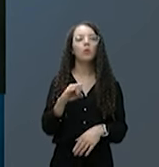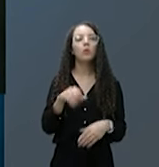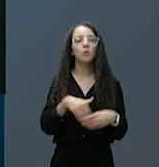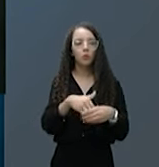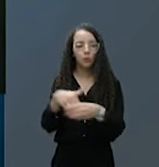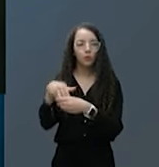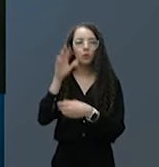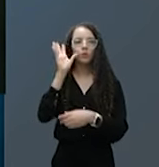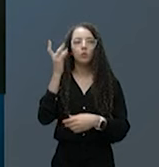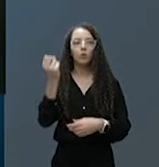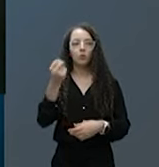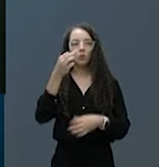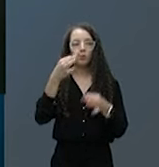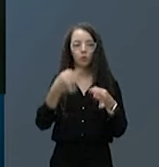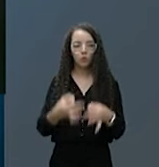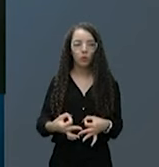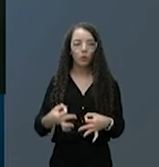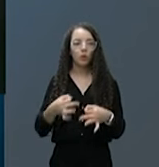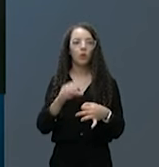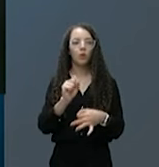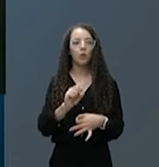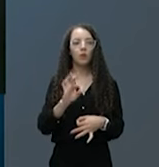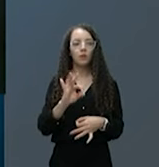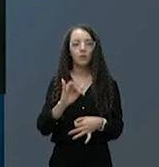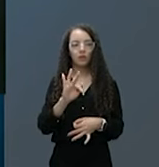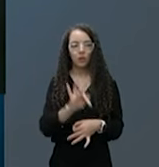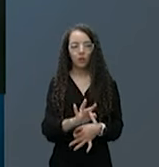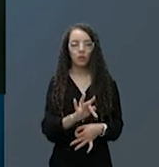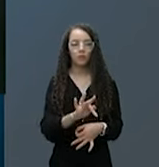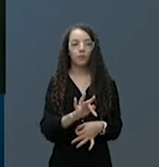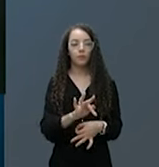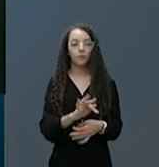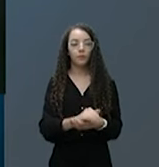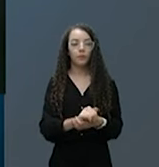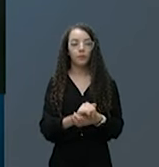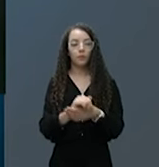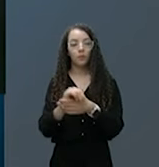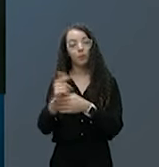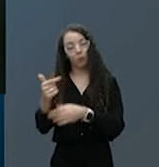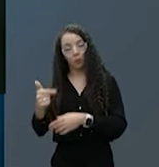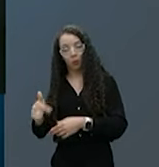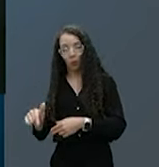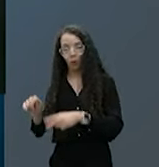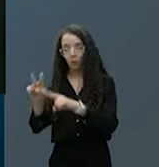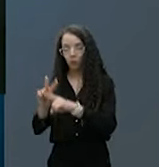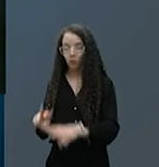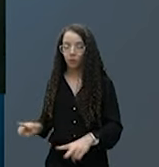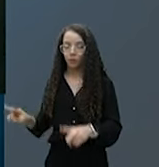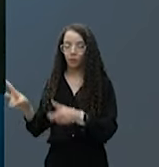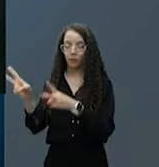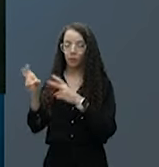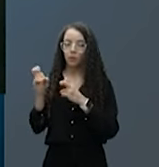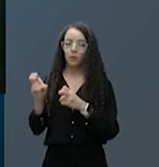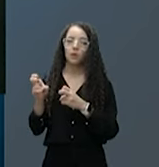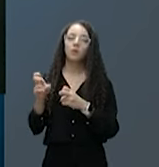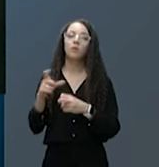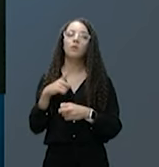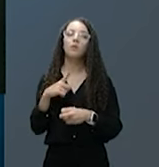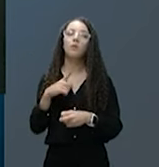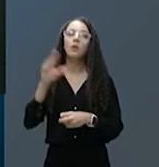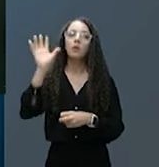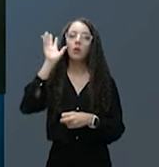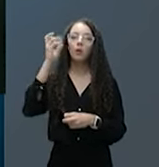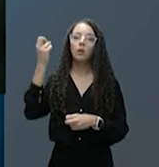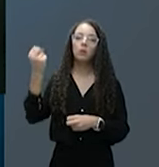de julgamento da repercussão geral pelo STF. Por outro lado, em se tratando de decisão do relator baseada em